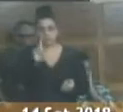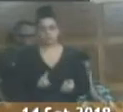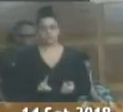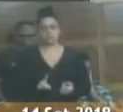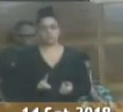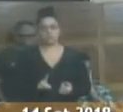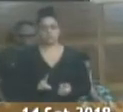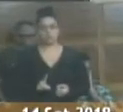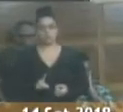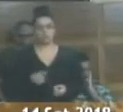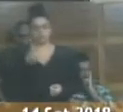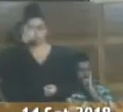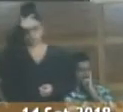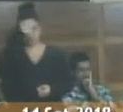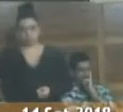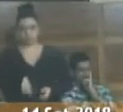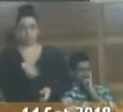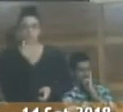por ser...